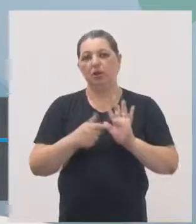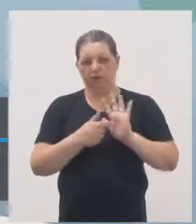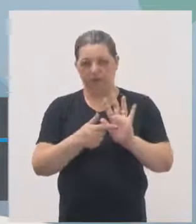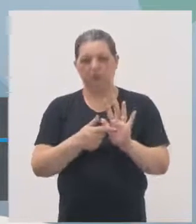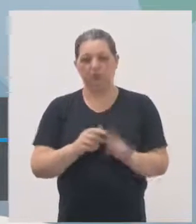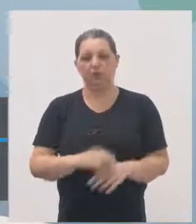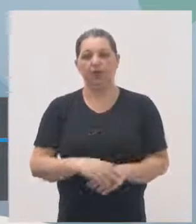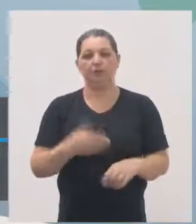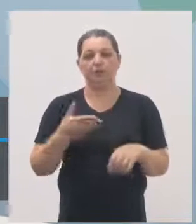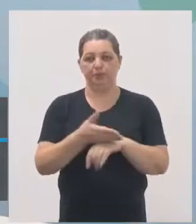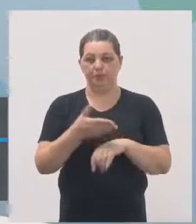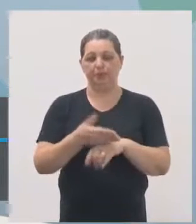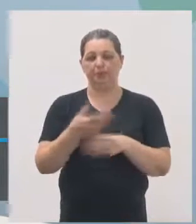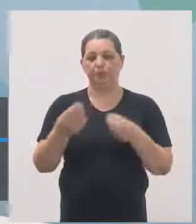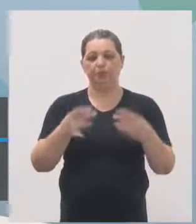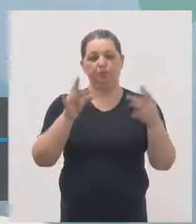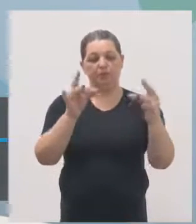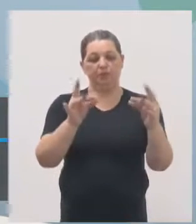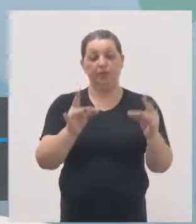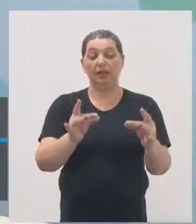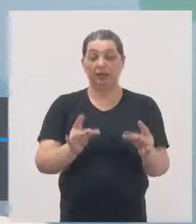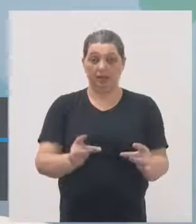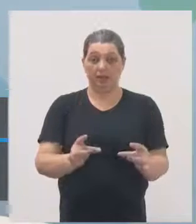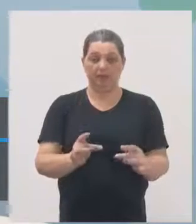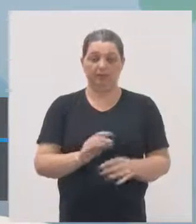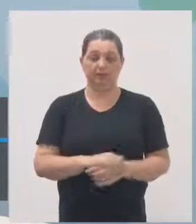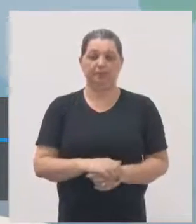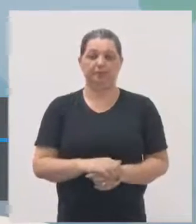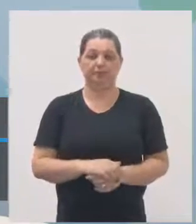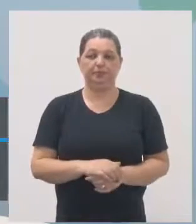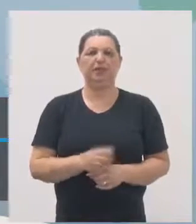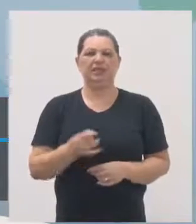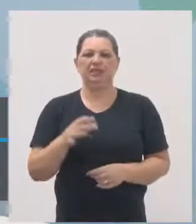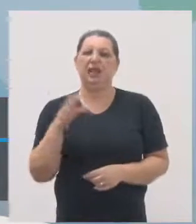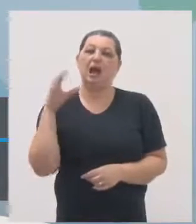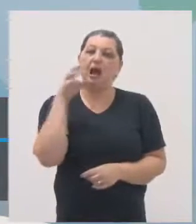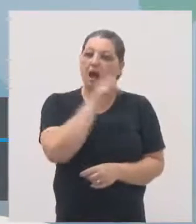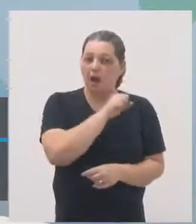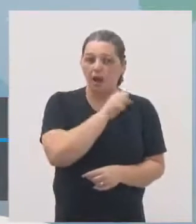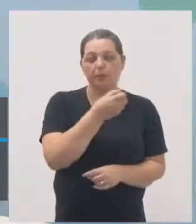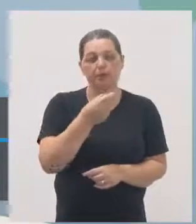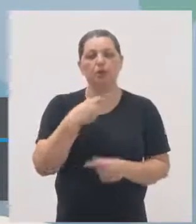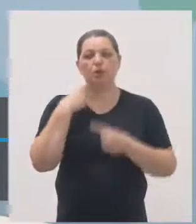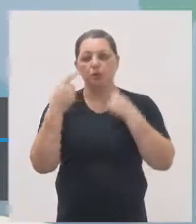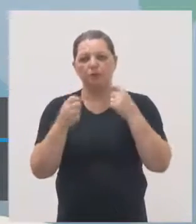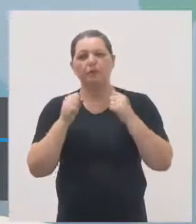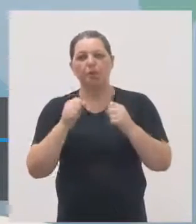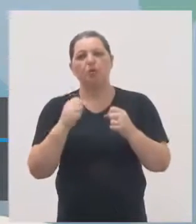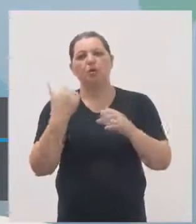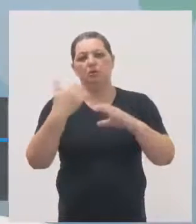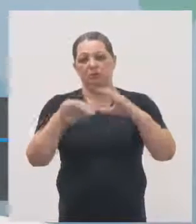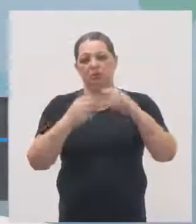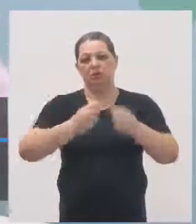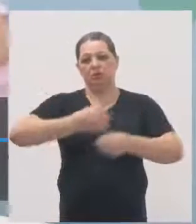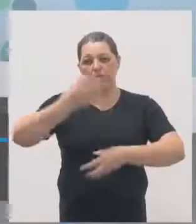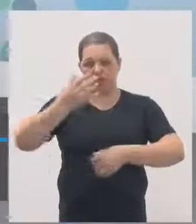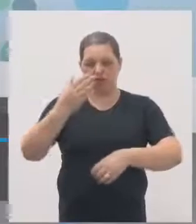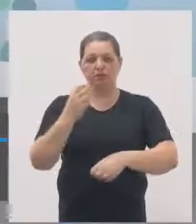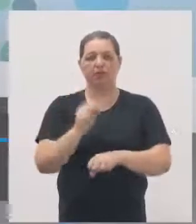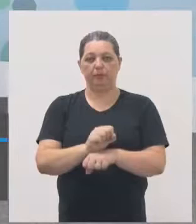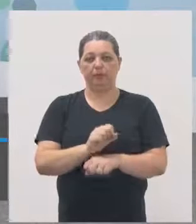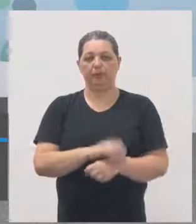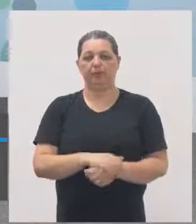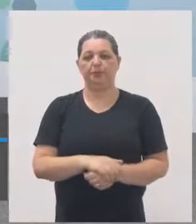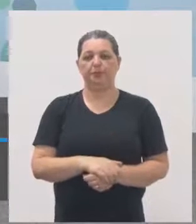entrar aqui e vai mostrar ponto a ponto para vocês, tá bom? Se tiver muito rápido ou se vocês tiverem dúvidas, coloquem no chat que a gente vai parando.